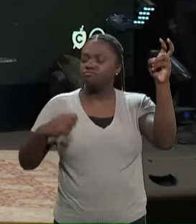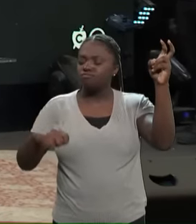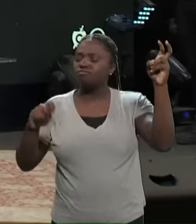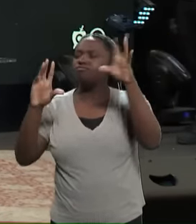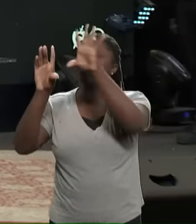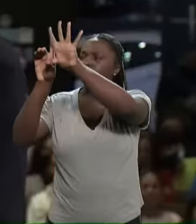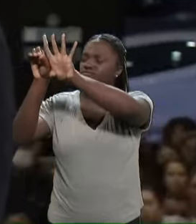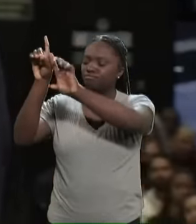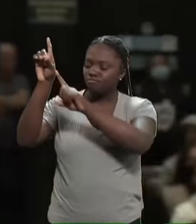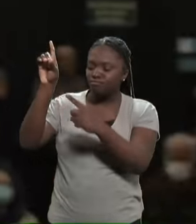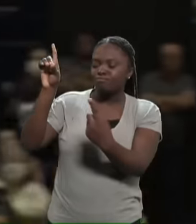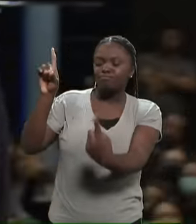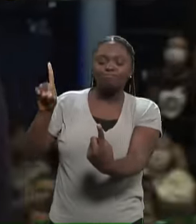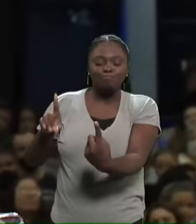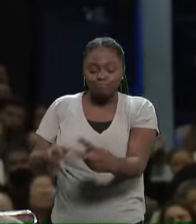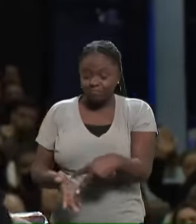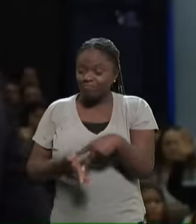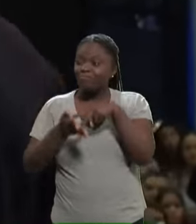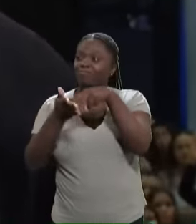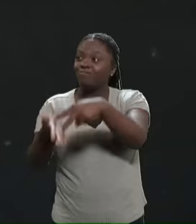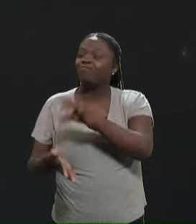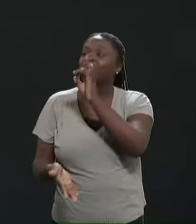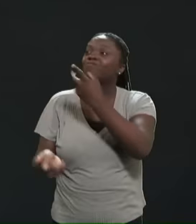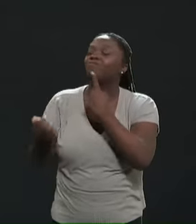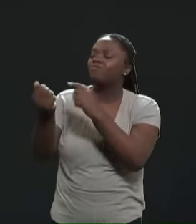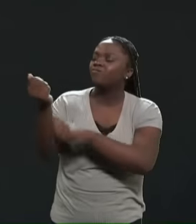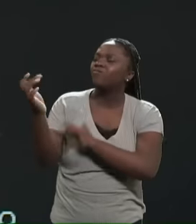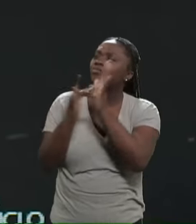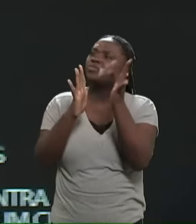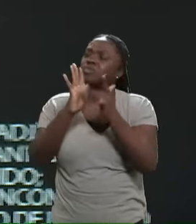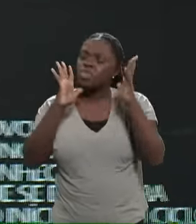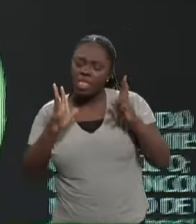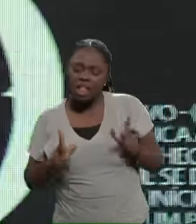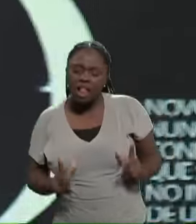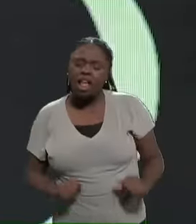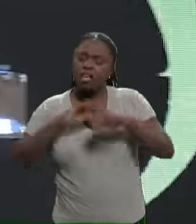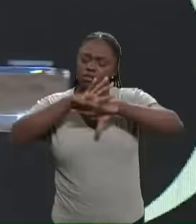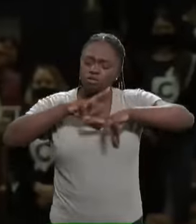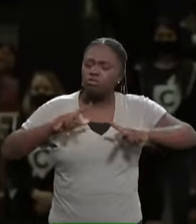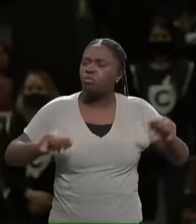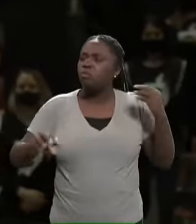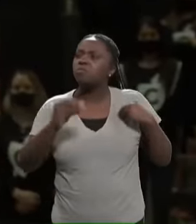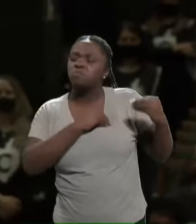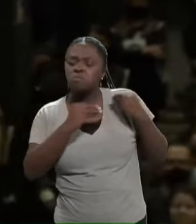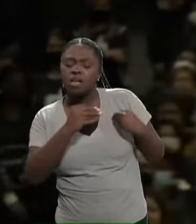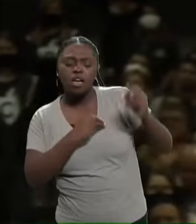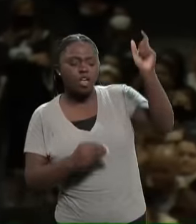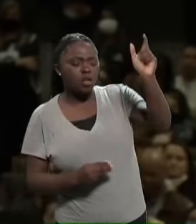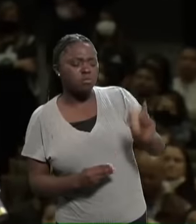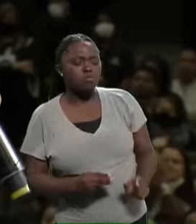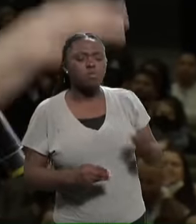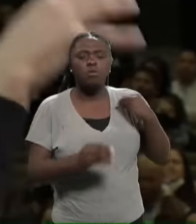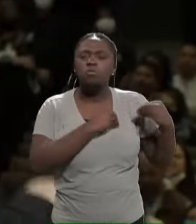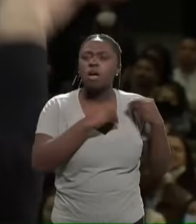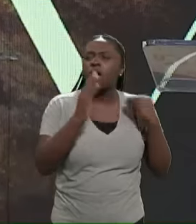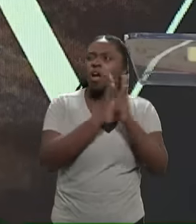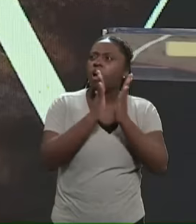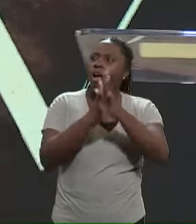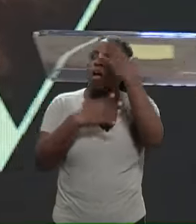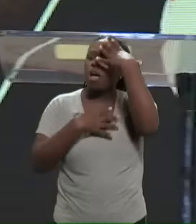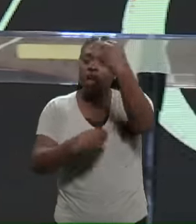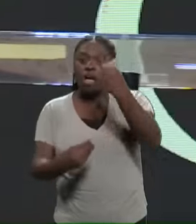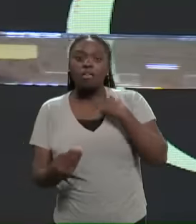seja levantado. Só a sangue de Jesus lava limpia de todo pecado al pecador que lhe invocar com a fé. Eu comecei